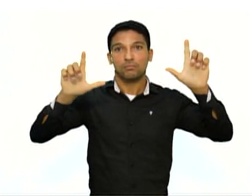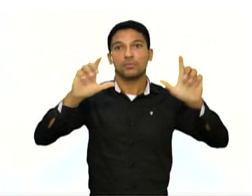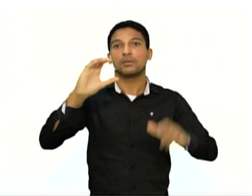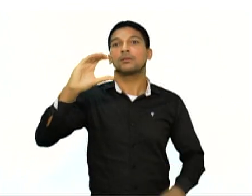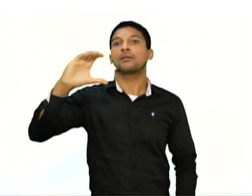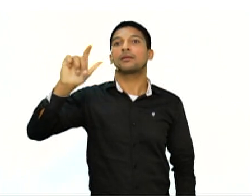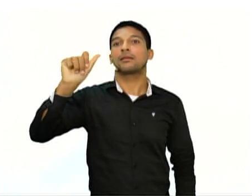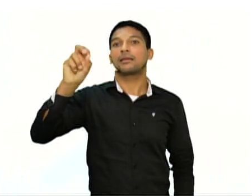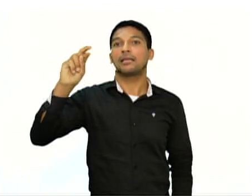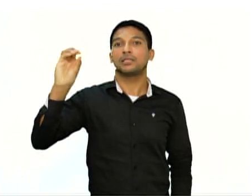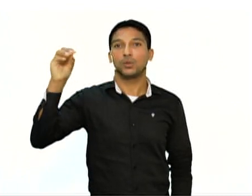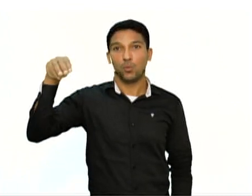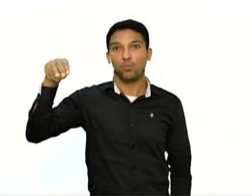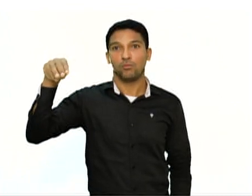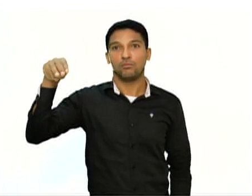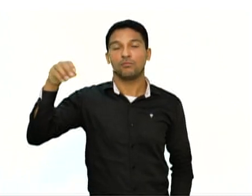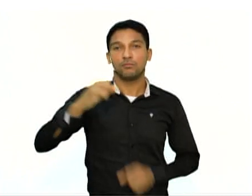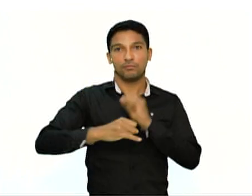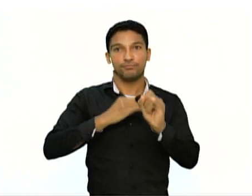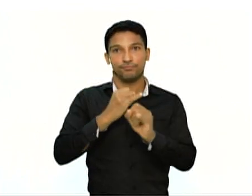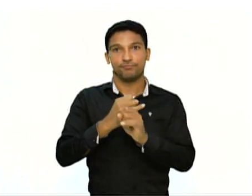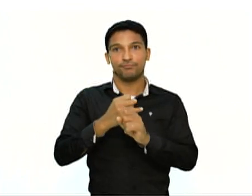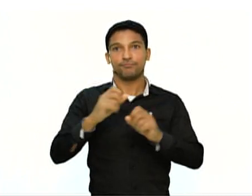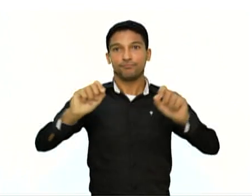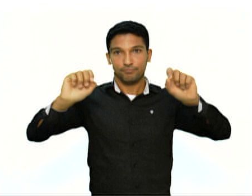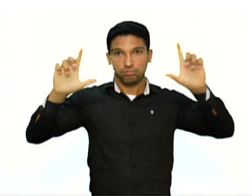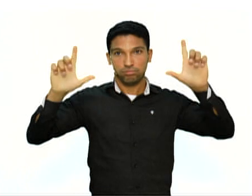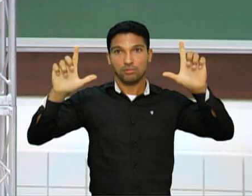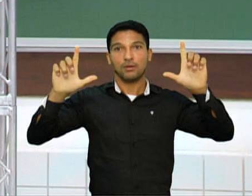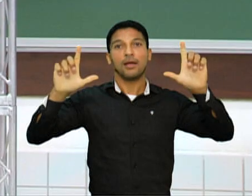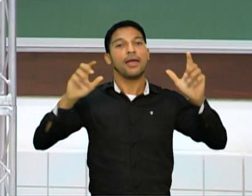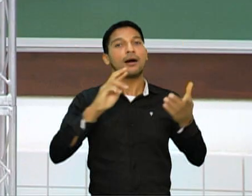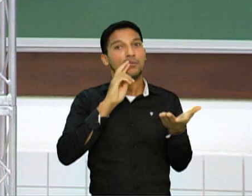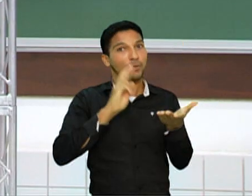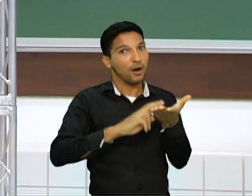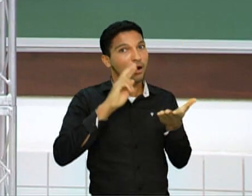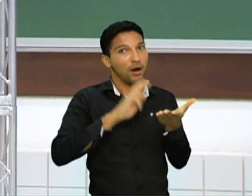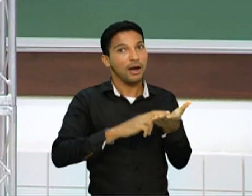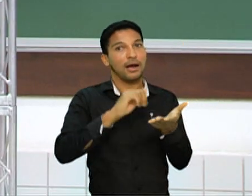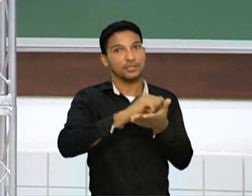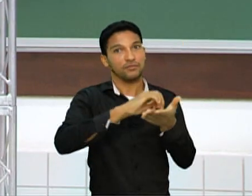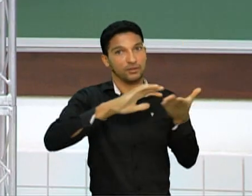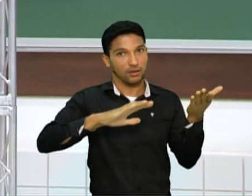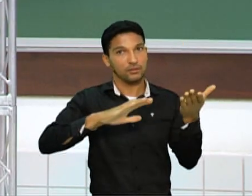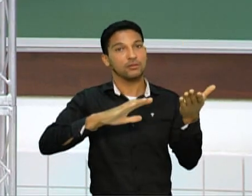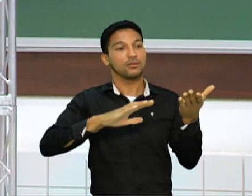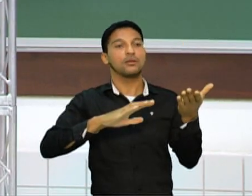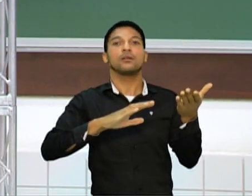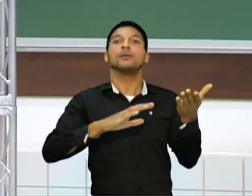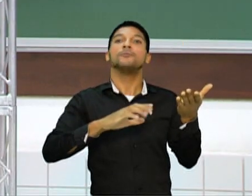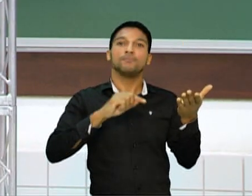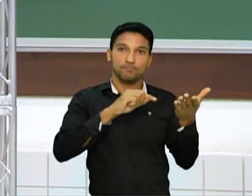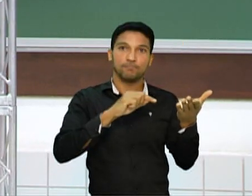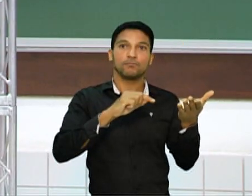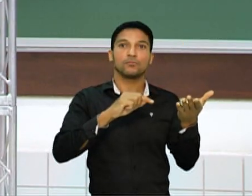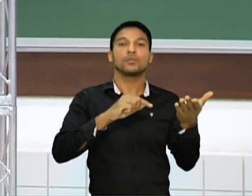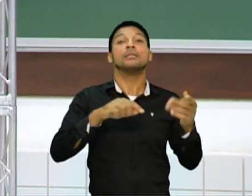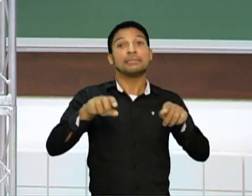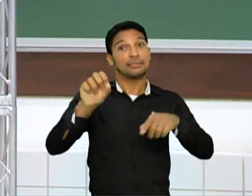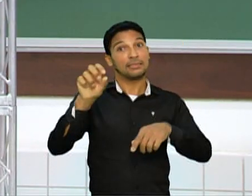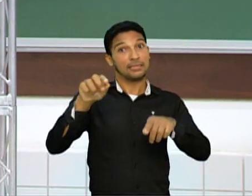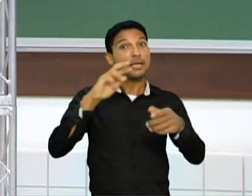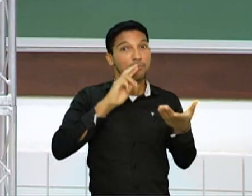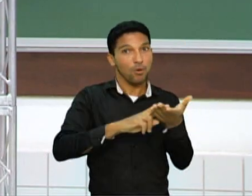e garanta assim a sua presença. Lá também você vai ter a oportunidade de mandar mensagem para o seu professor, caso você ainda tenha